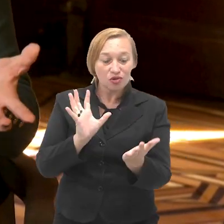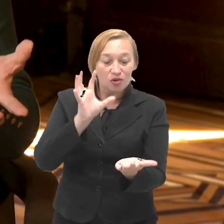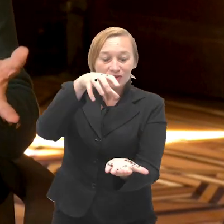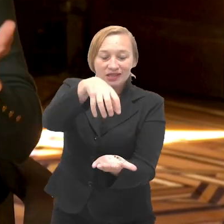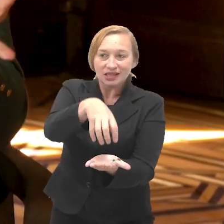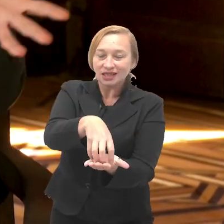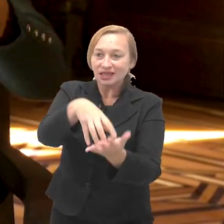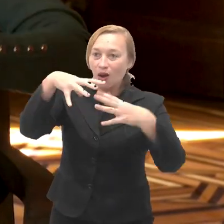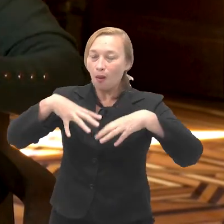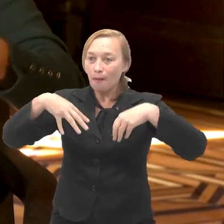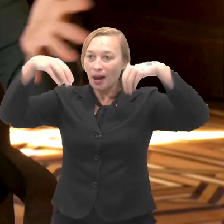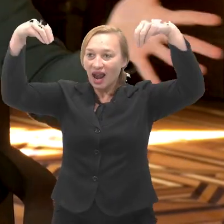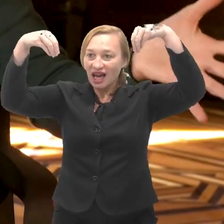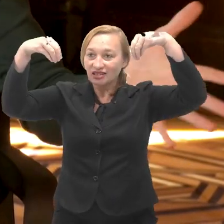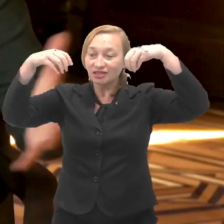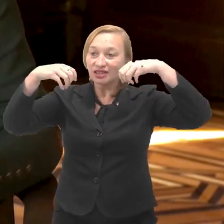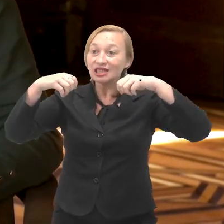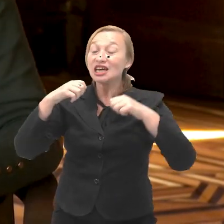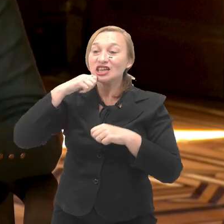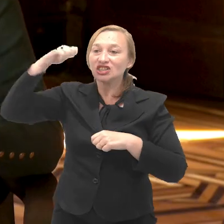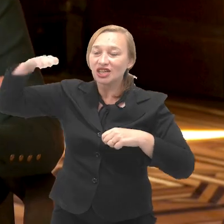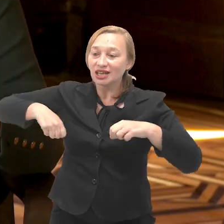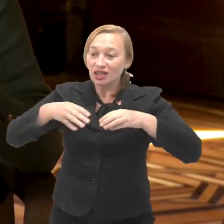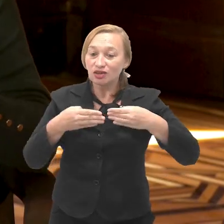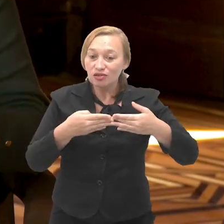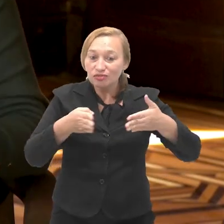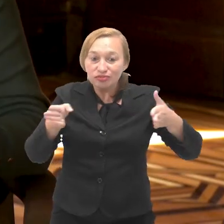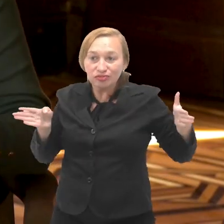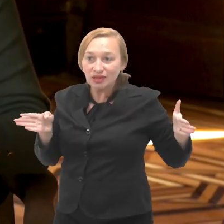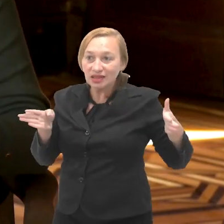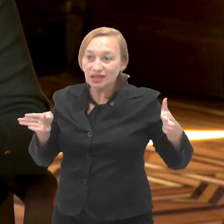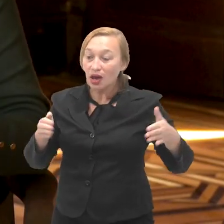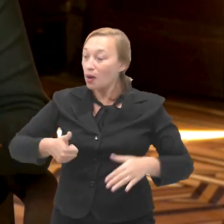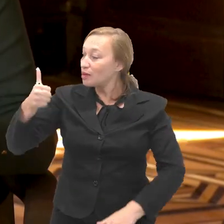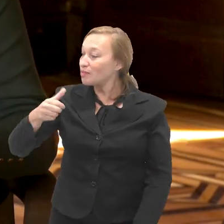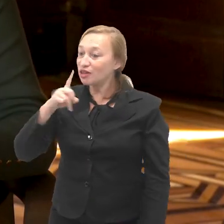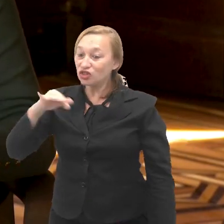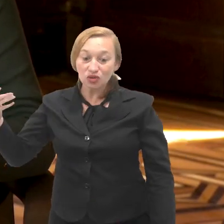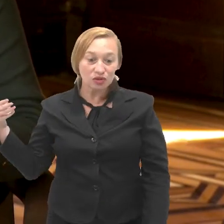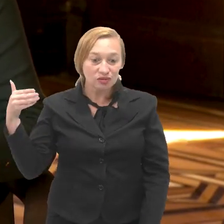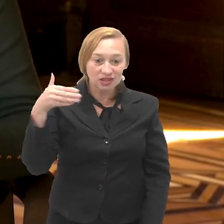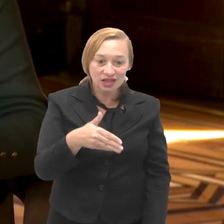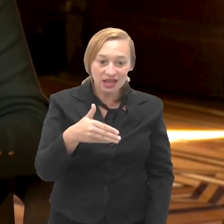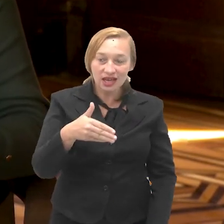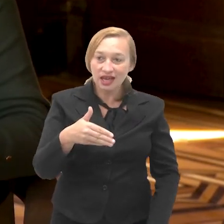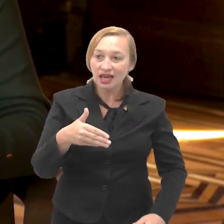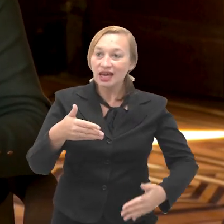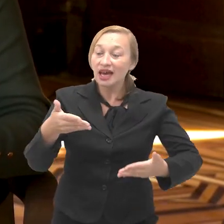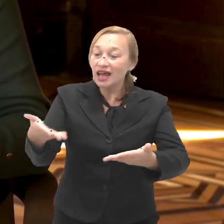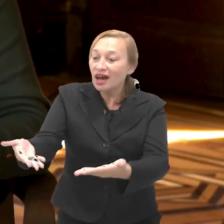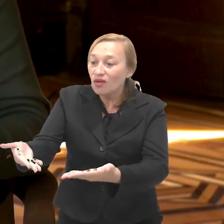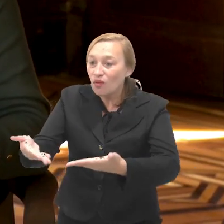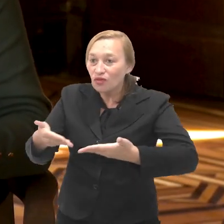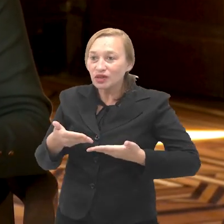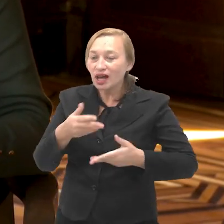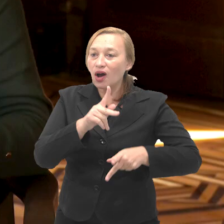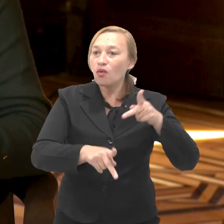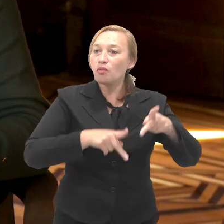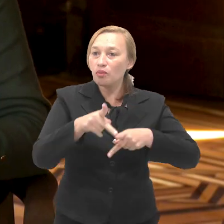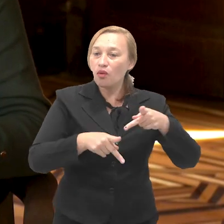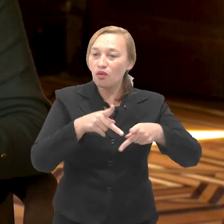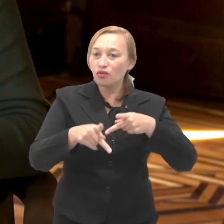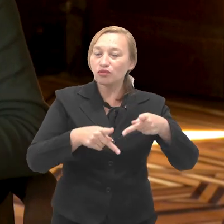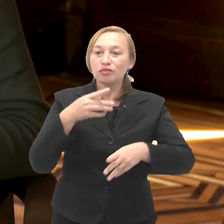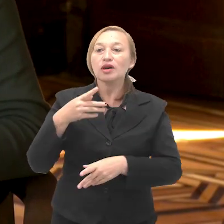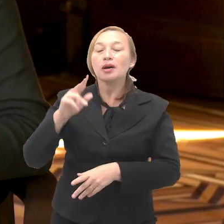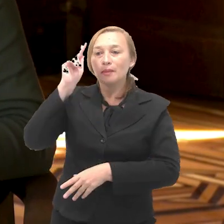e principal de abrir suas portas, né? Desde o primeiro dia que eu entrei aqui, a missão era realmente aproximar a população da história e